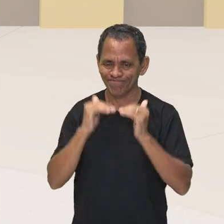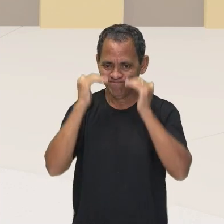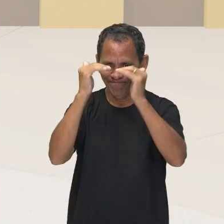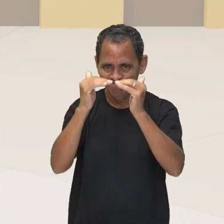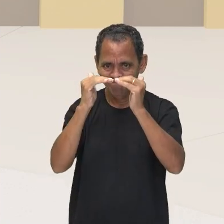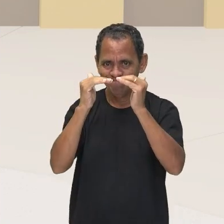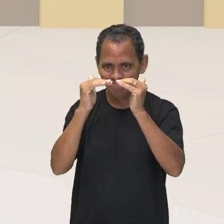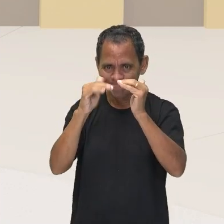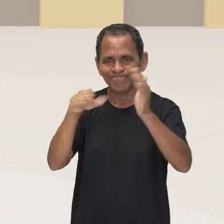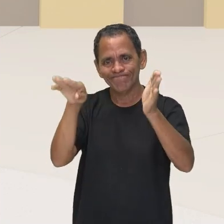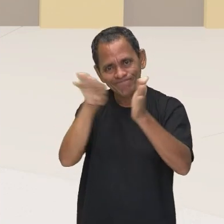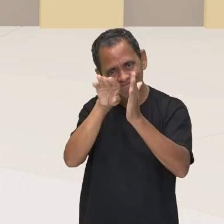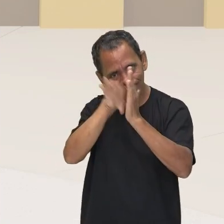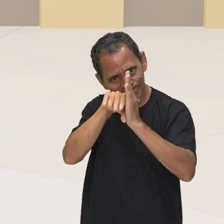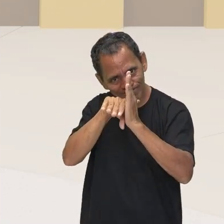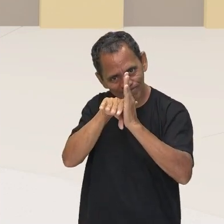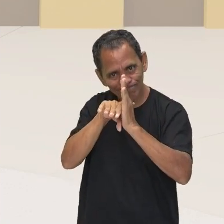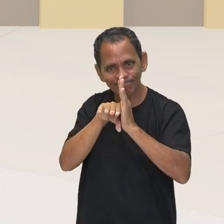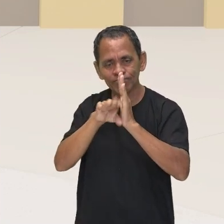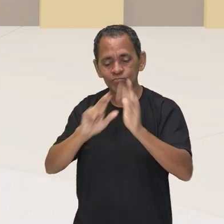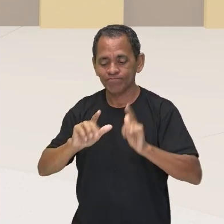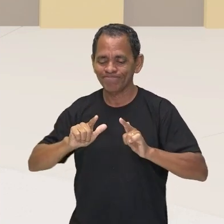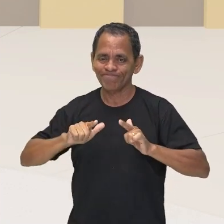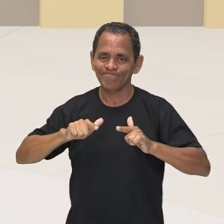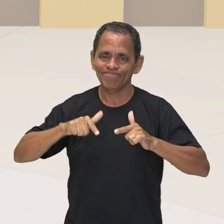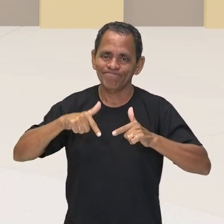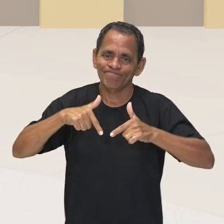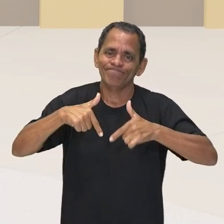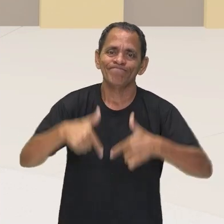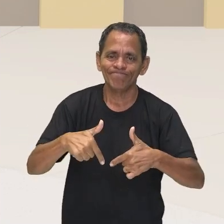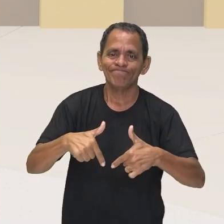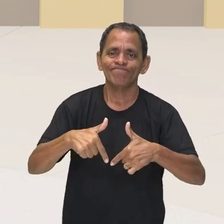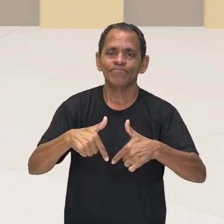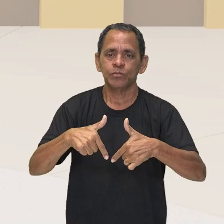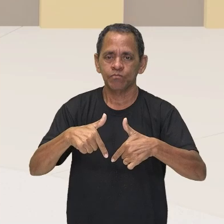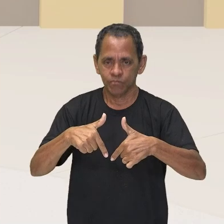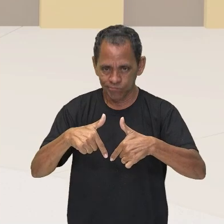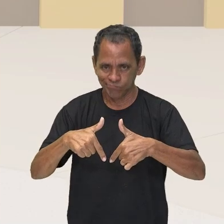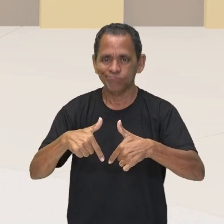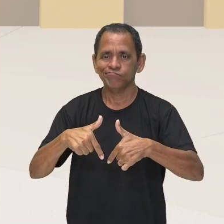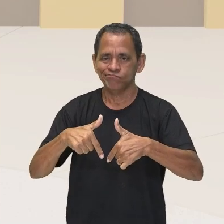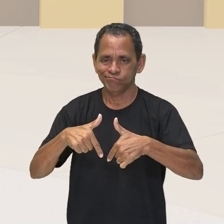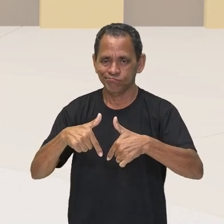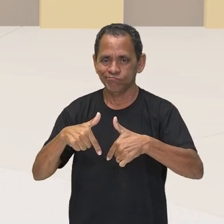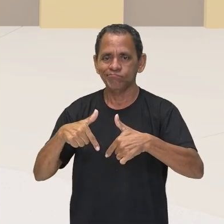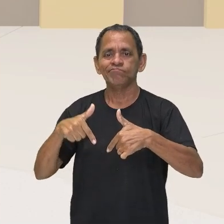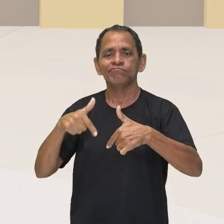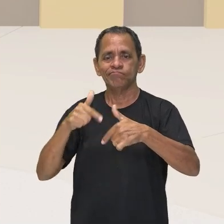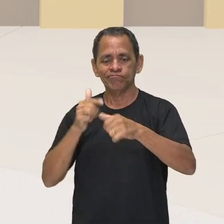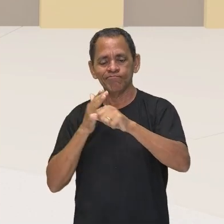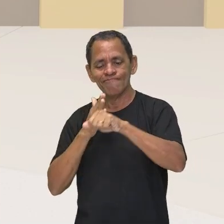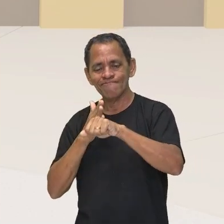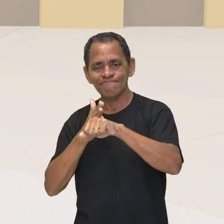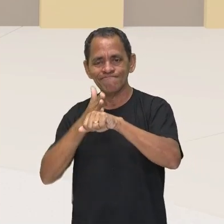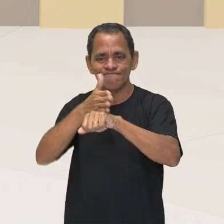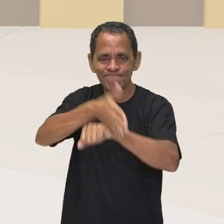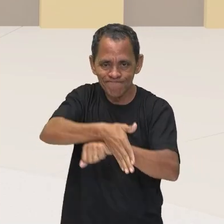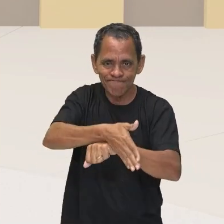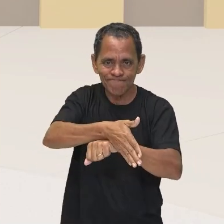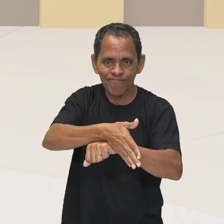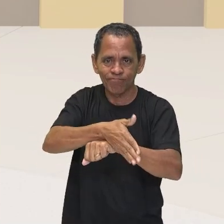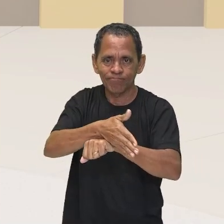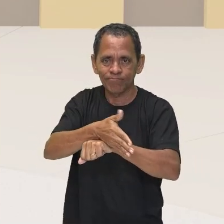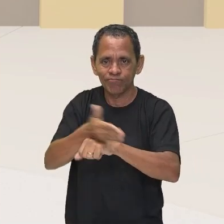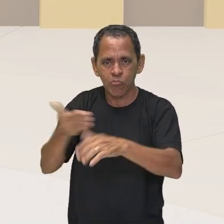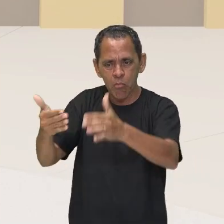conceito primordial esse ato, de vencer as barreiras, de superar os desafios até